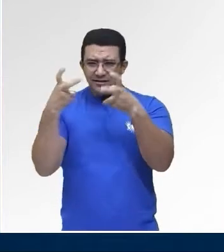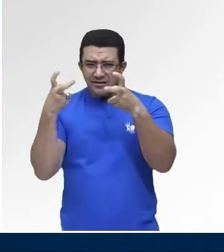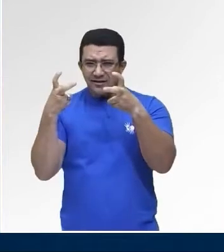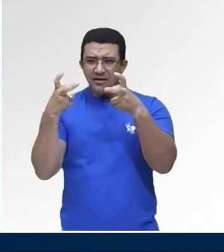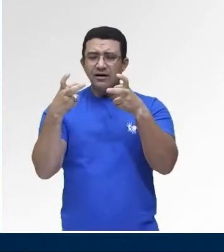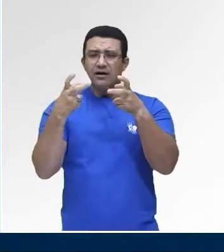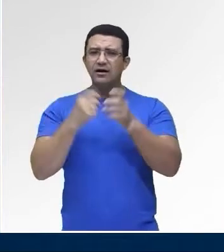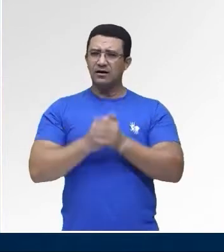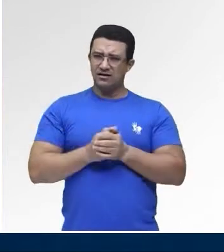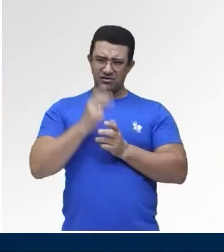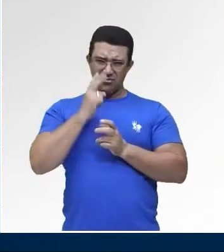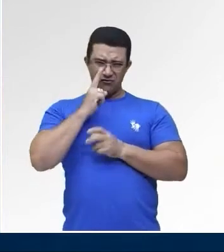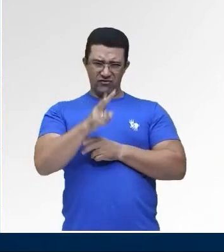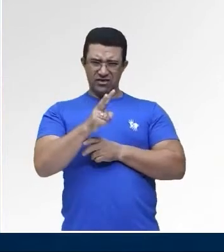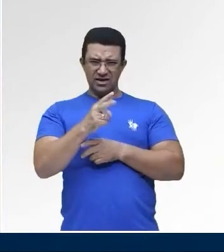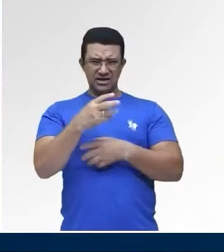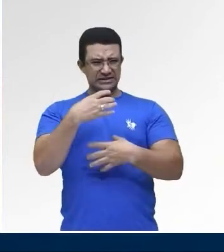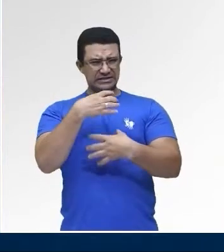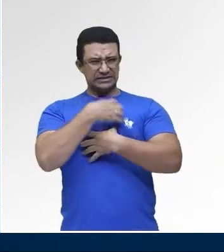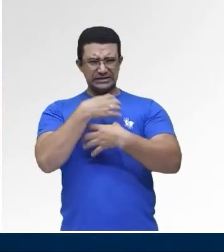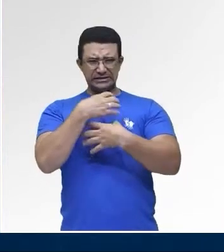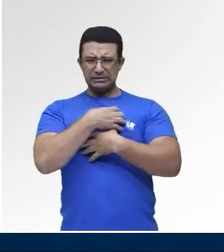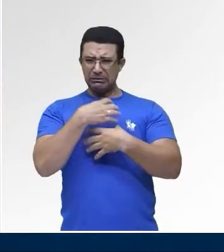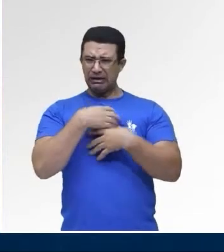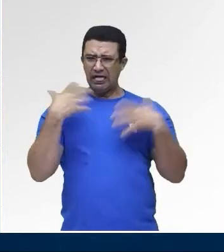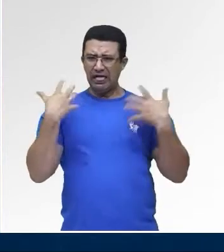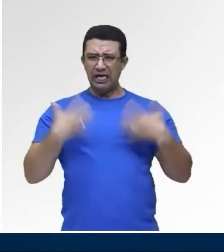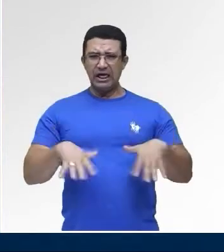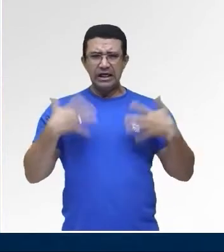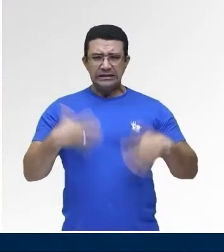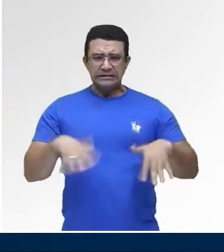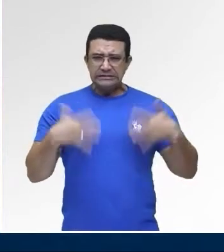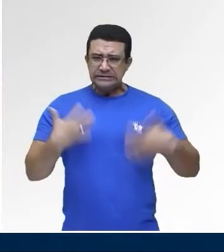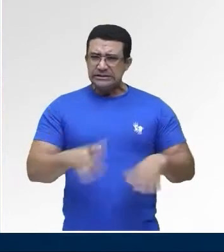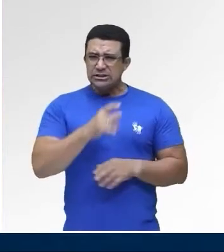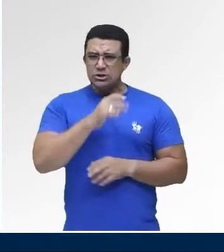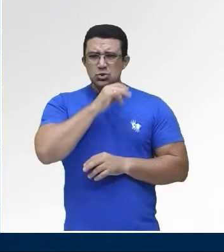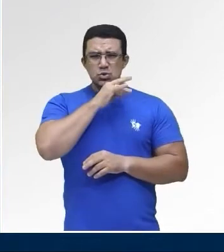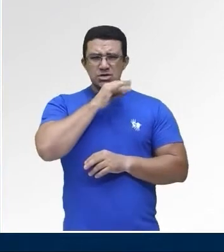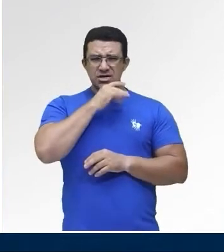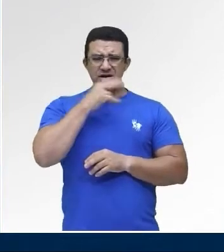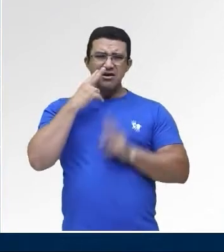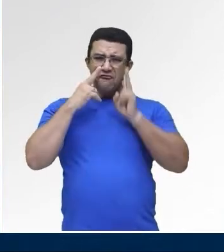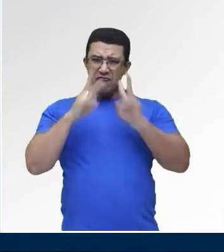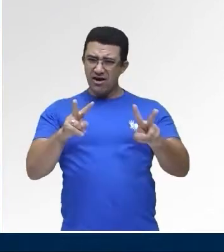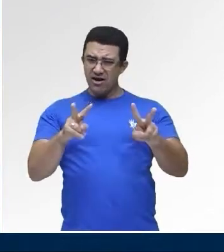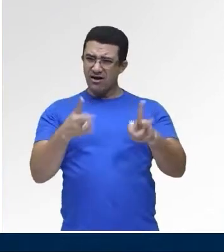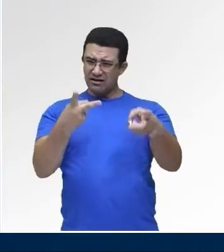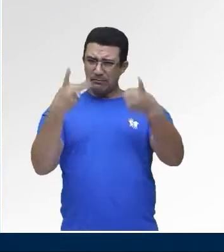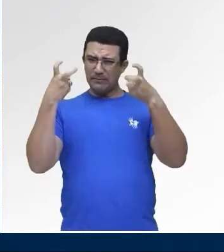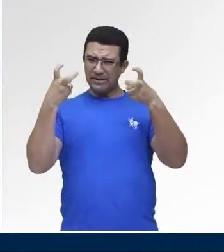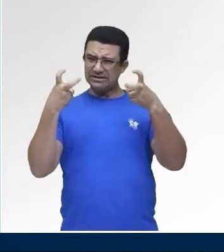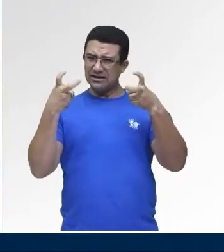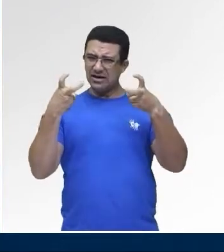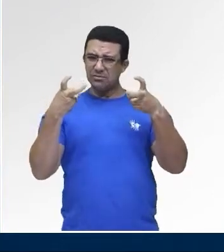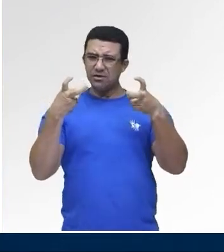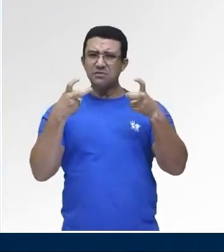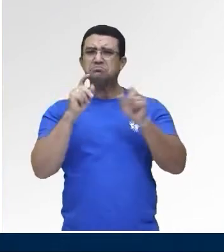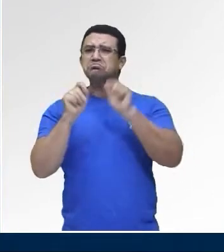você não vai ter um sentimento muito bom, né? Ele vai te despertar algo que não é bom, né? Porque você